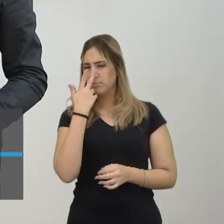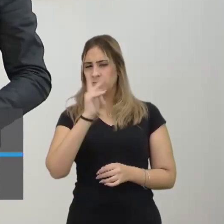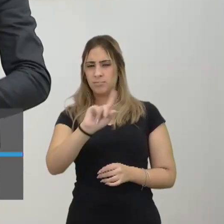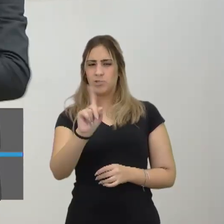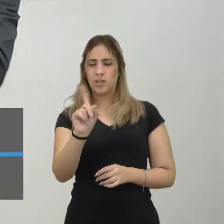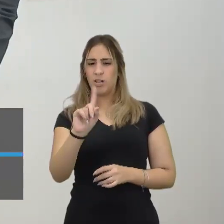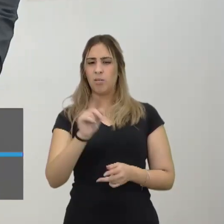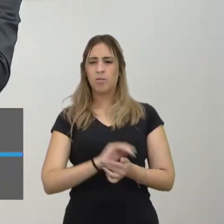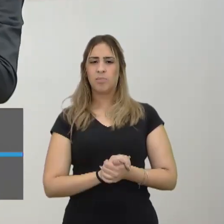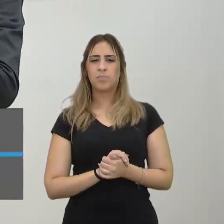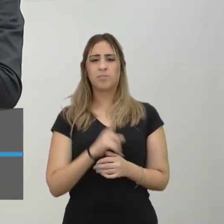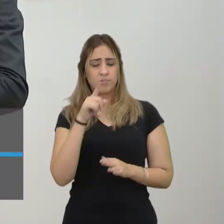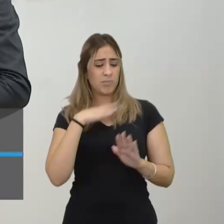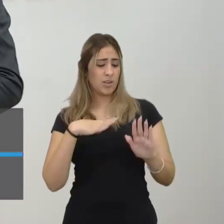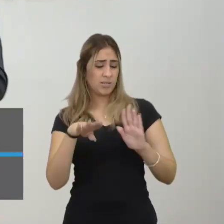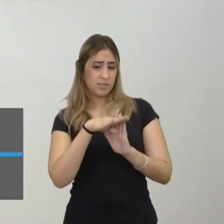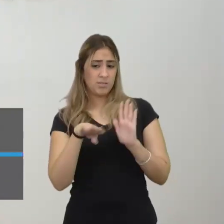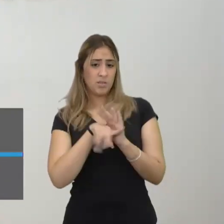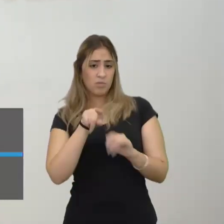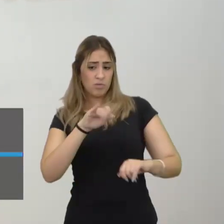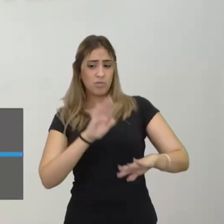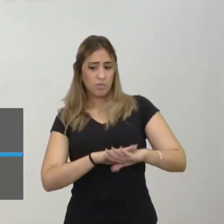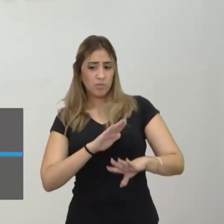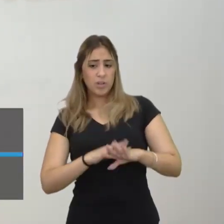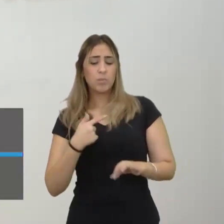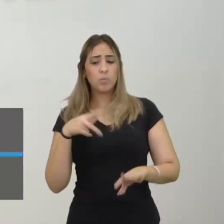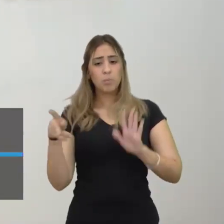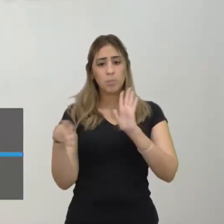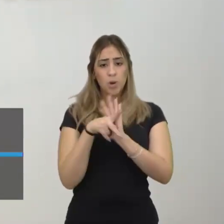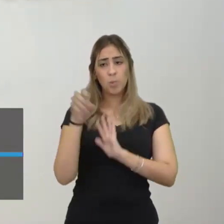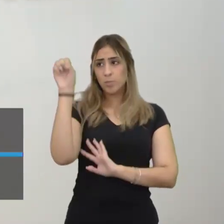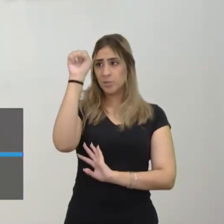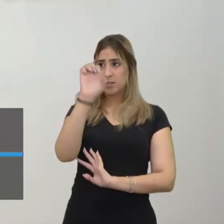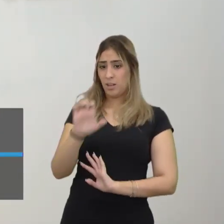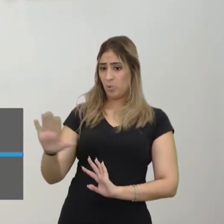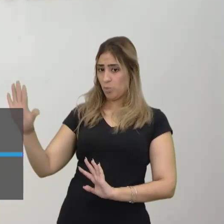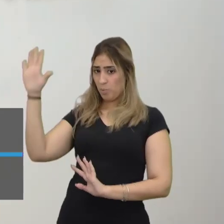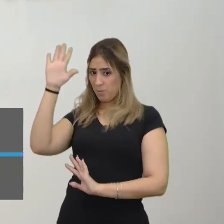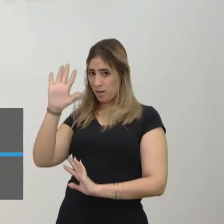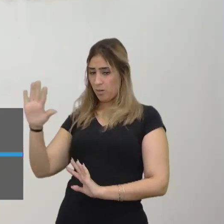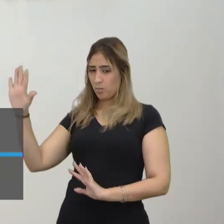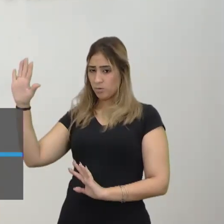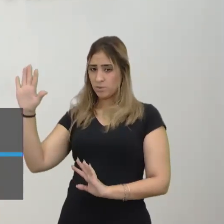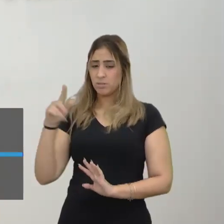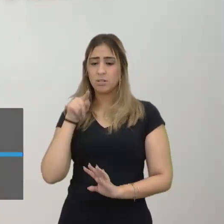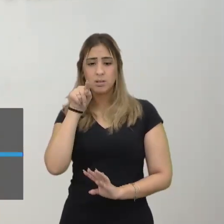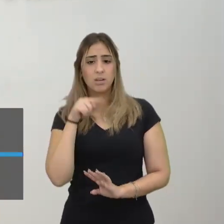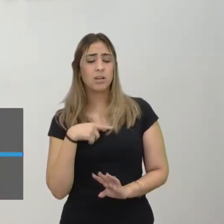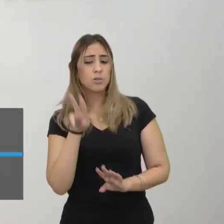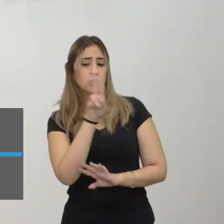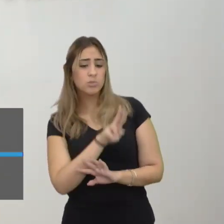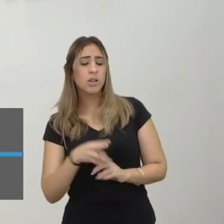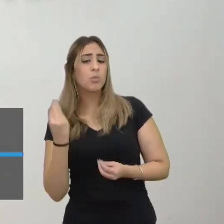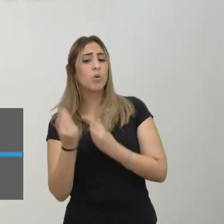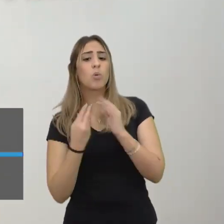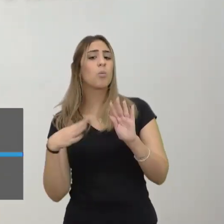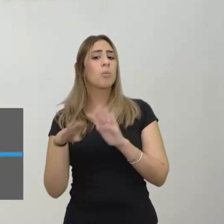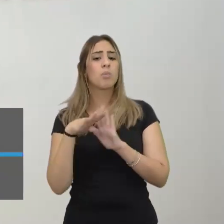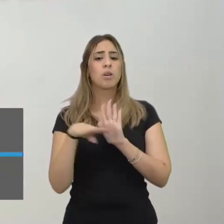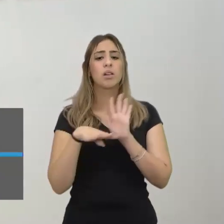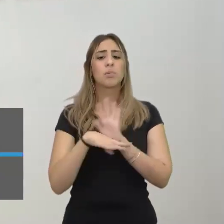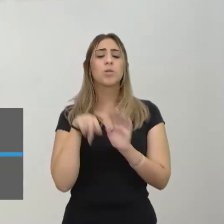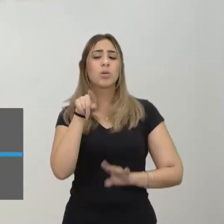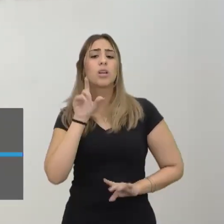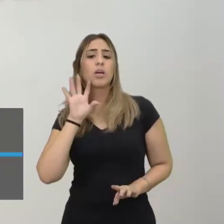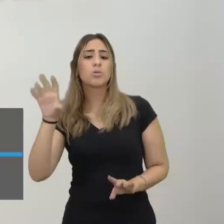interessante, porque essa classificação foi feita pelos próprios europeus e eles usaram como parâmetro aquilo